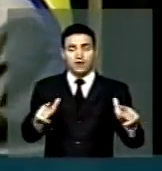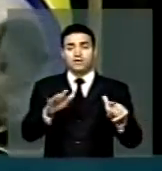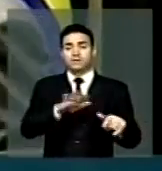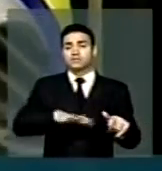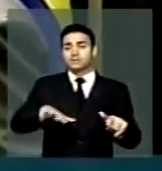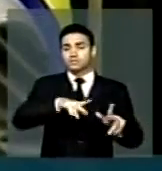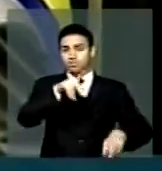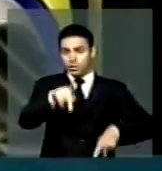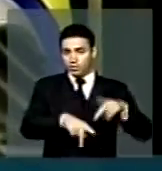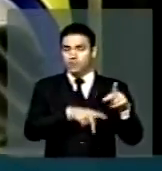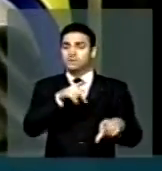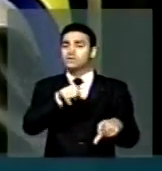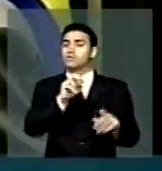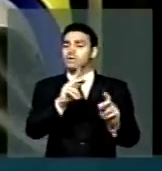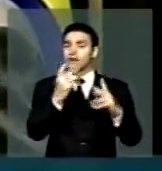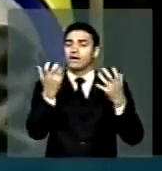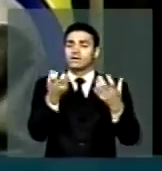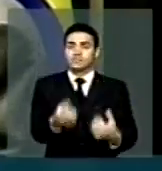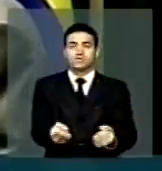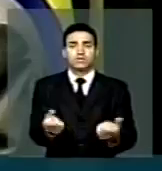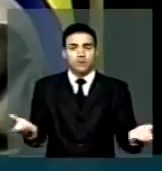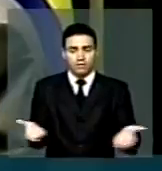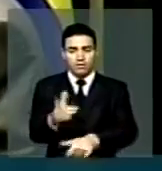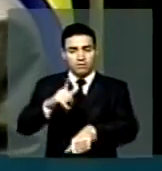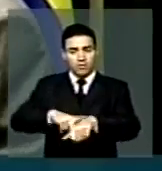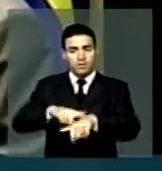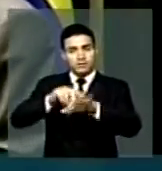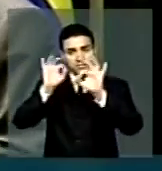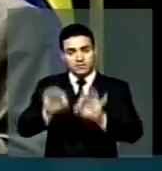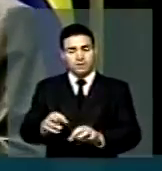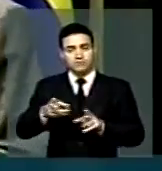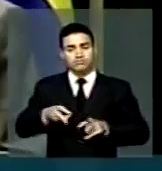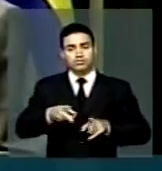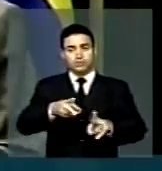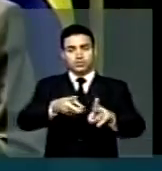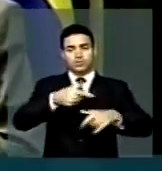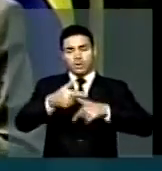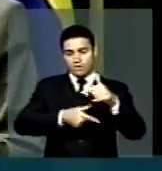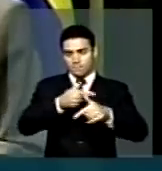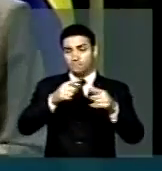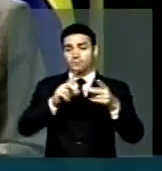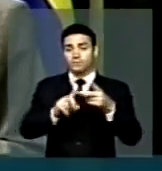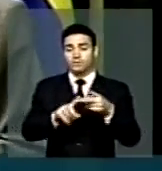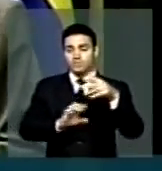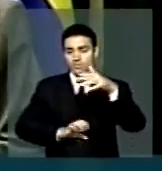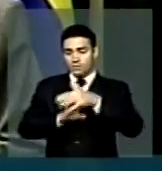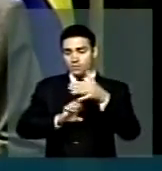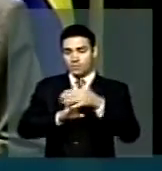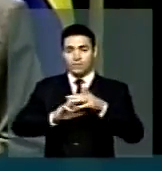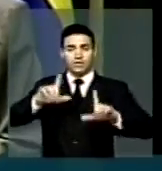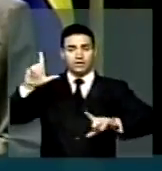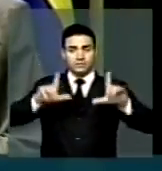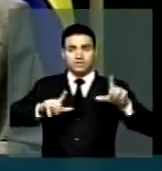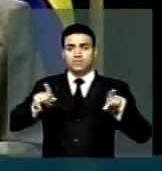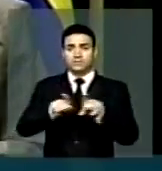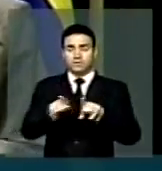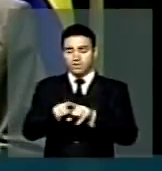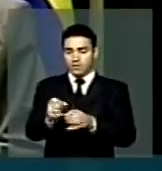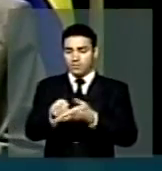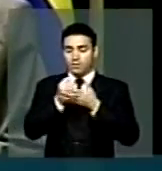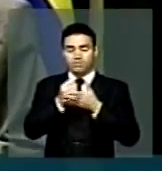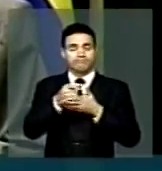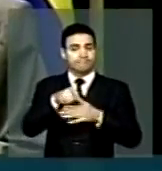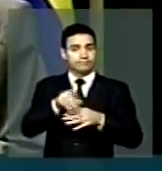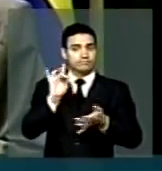população se convenceu de que era chegado o momento de seguir adiante. Empresários, a própria mídia, e foi